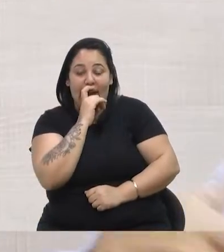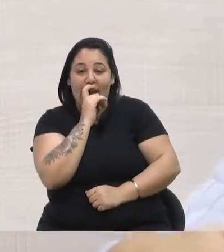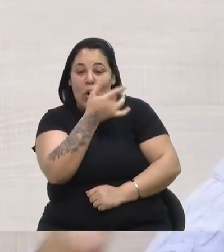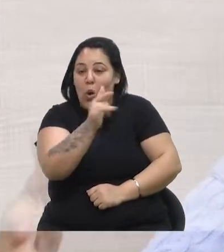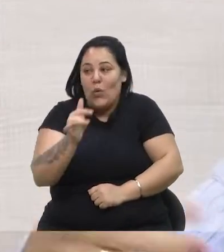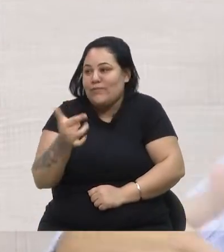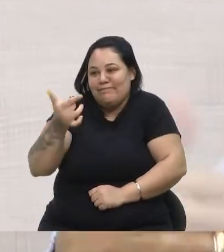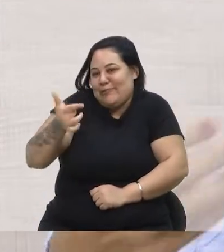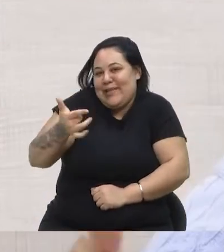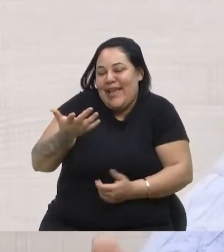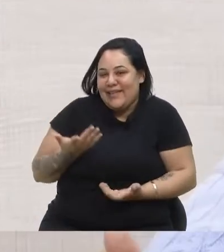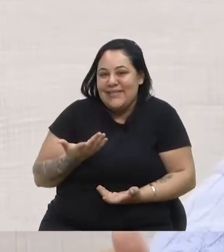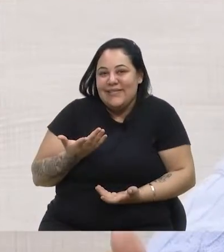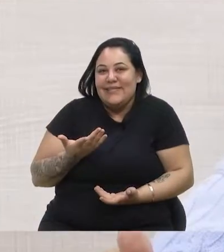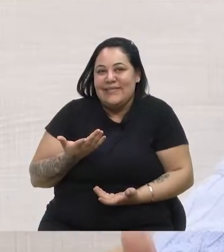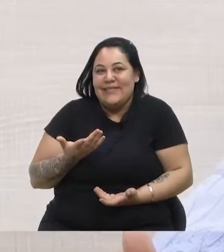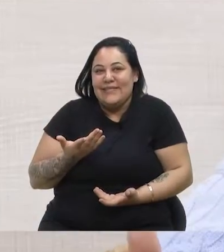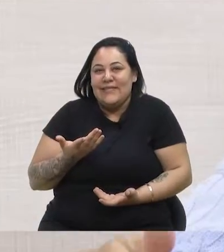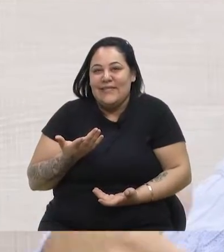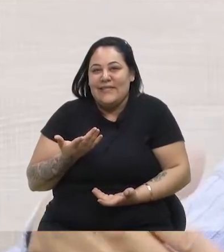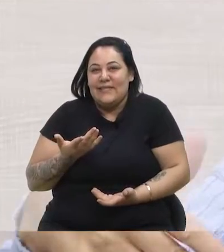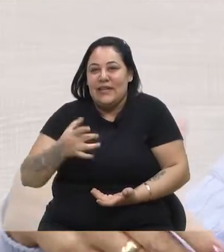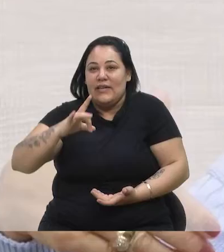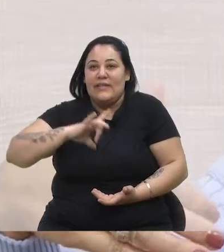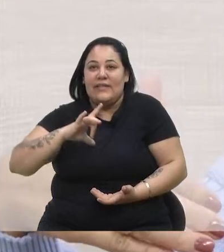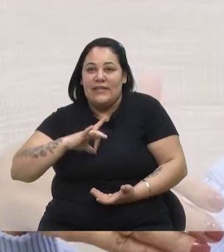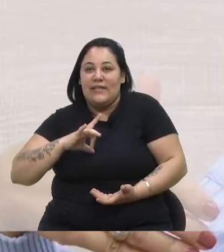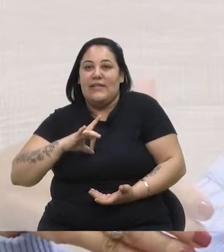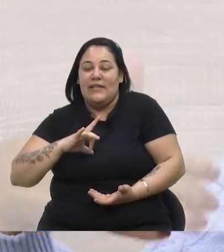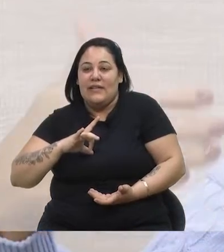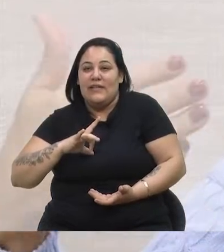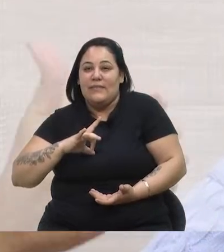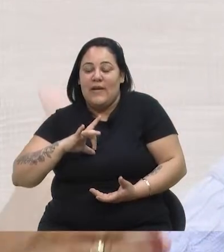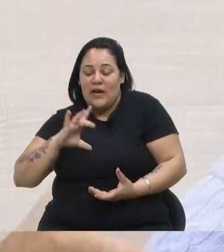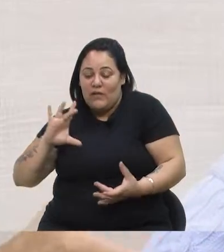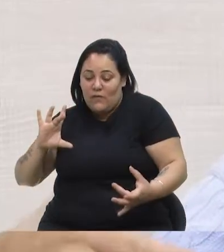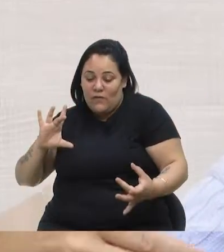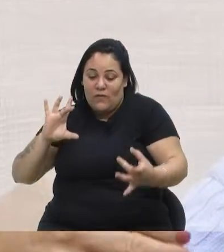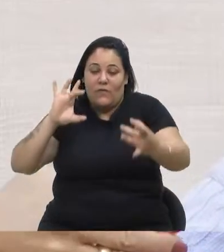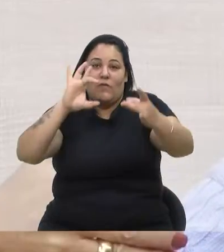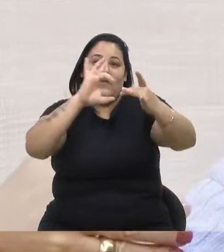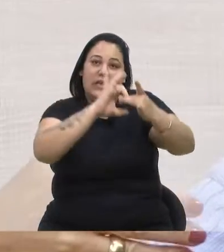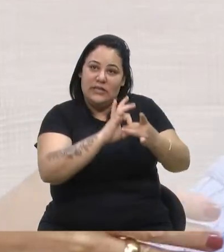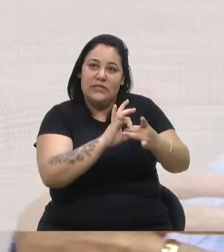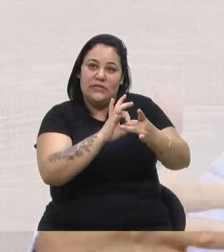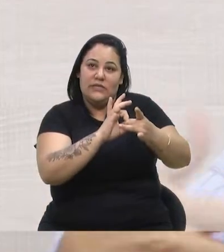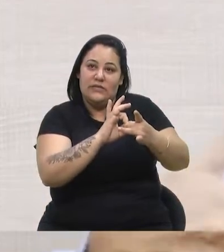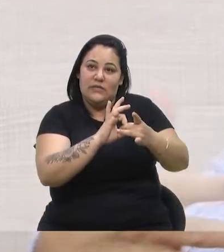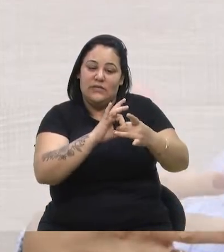pais, outros nem tanto, mas elas de fato fazem. E há uma hiperconexão e